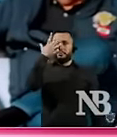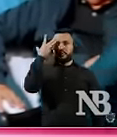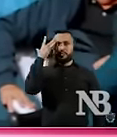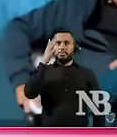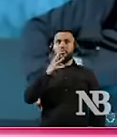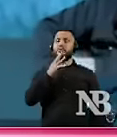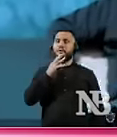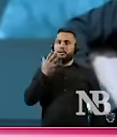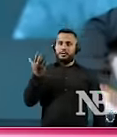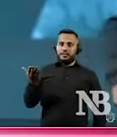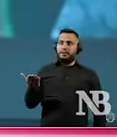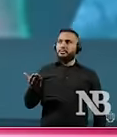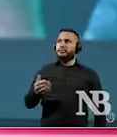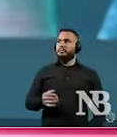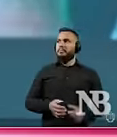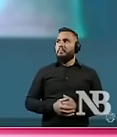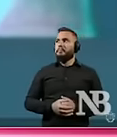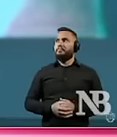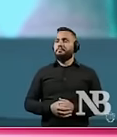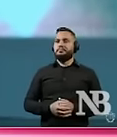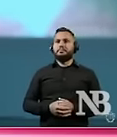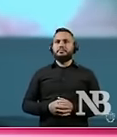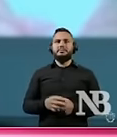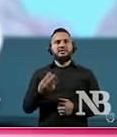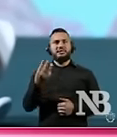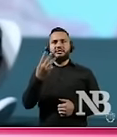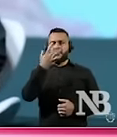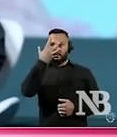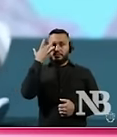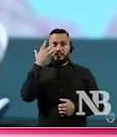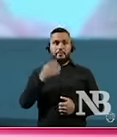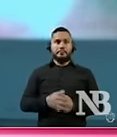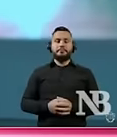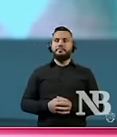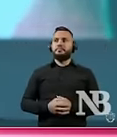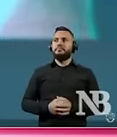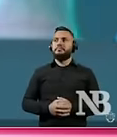Uma pessoa conhece o William Wilberforce. Duas, três, tá bom.